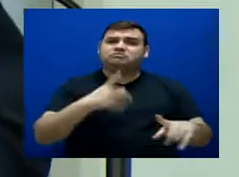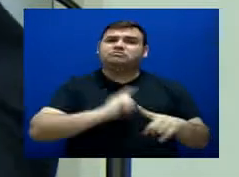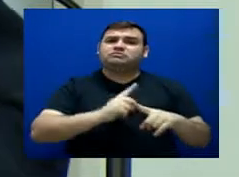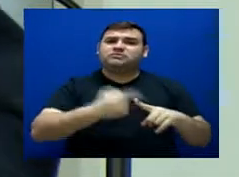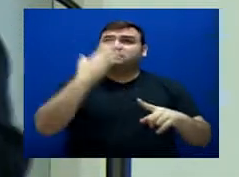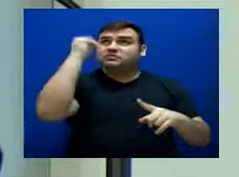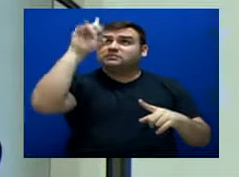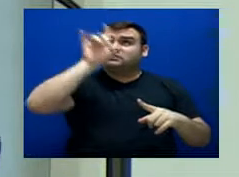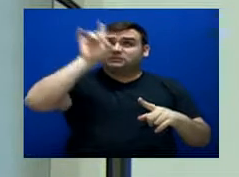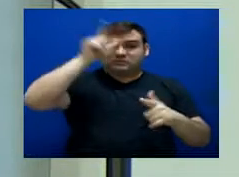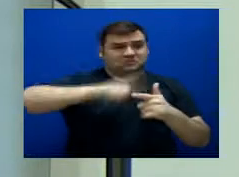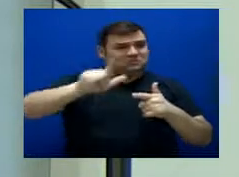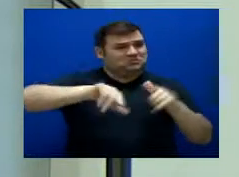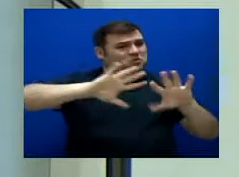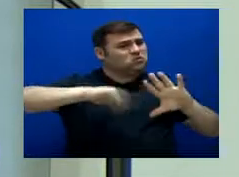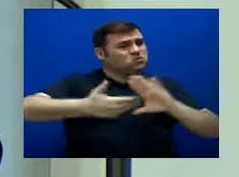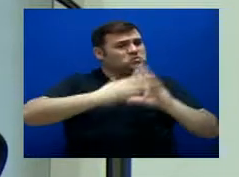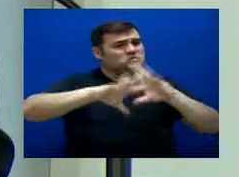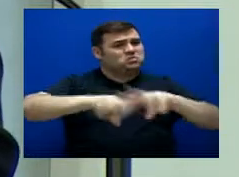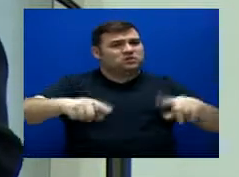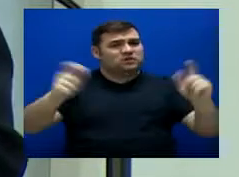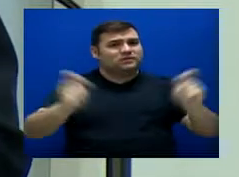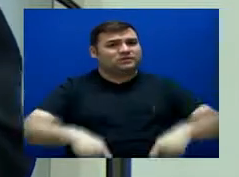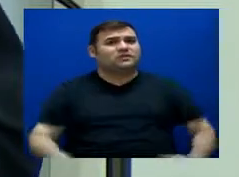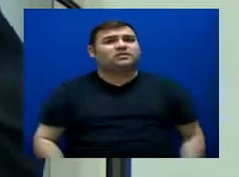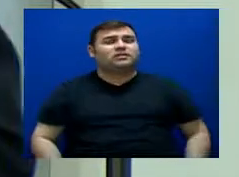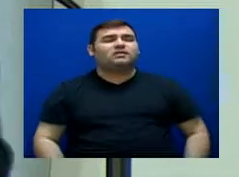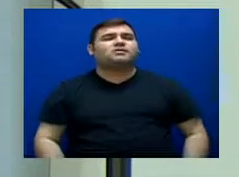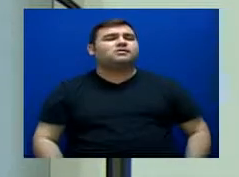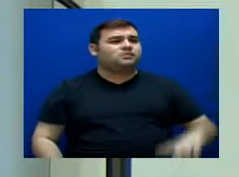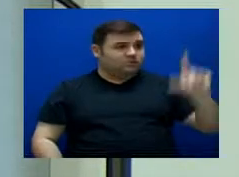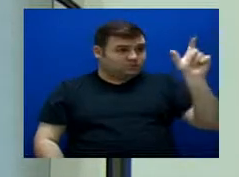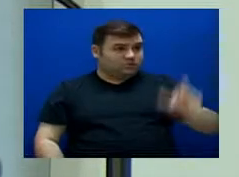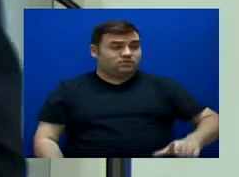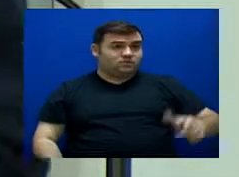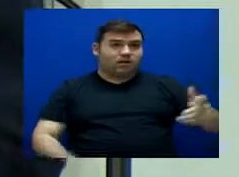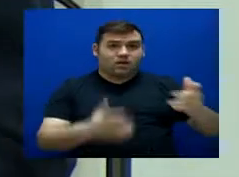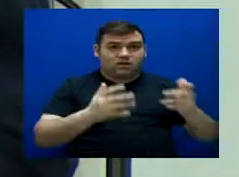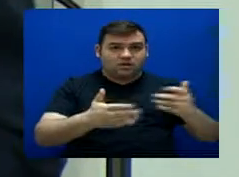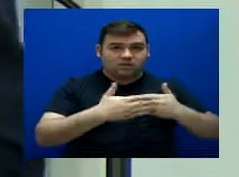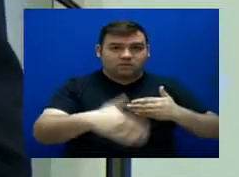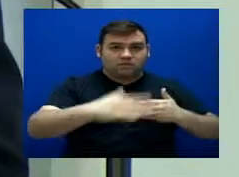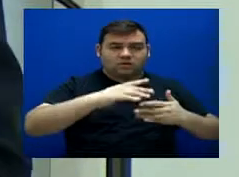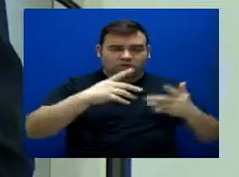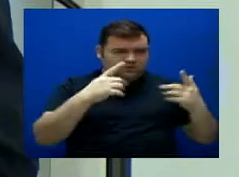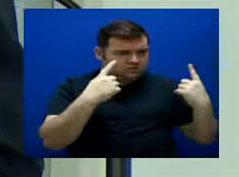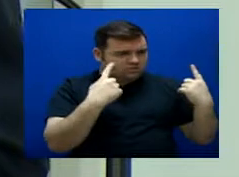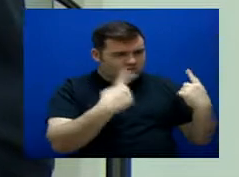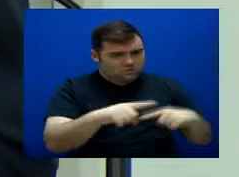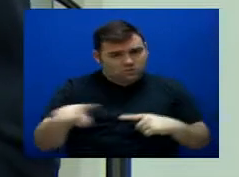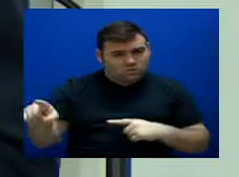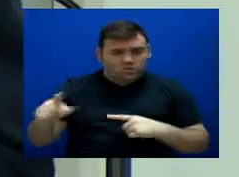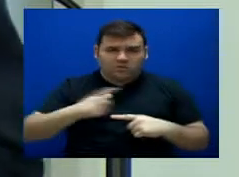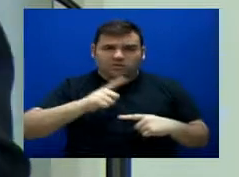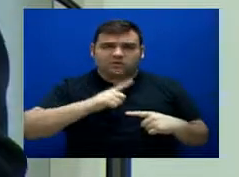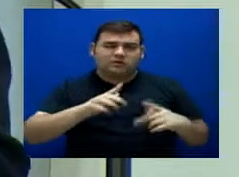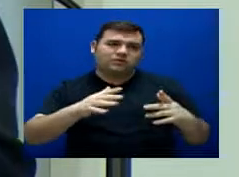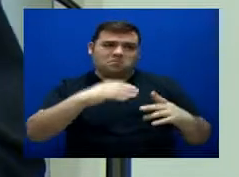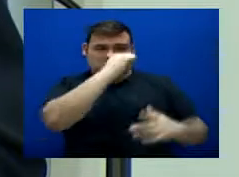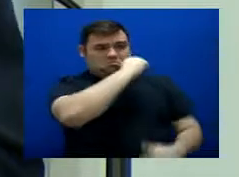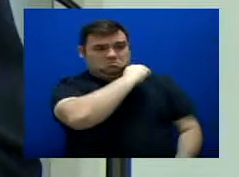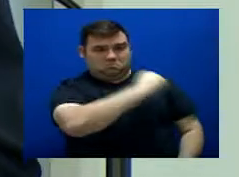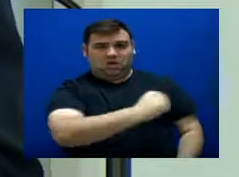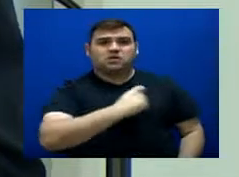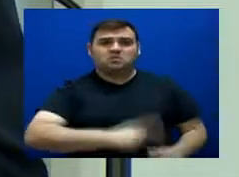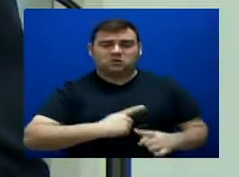que em Deus está a solução para todas as coisas. Alguém que se candidata a fazer o mal a alguém, tirando a vida de